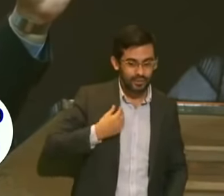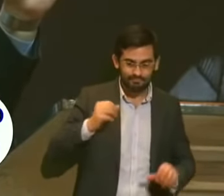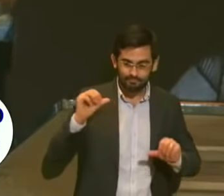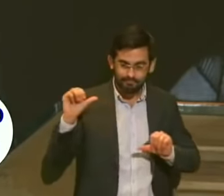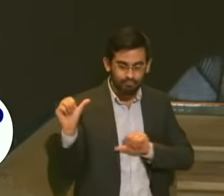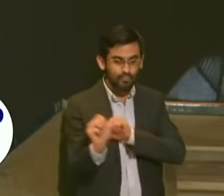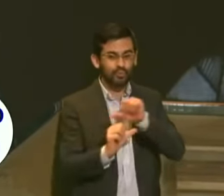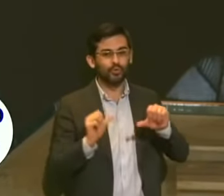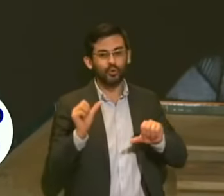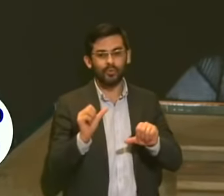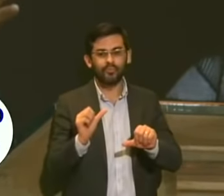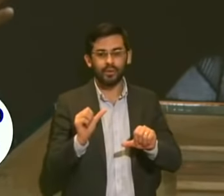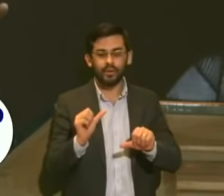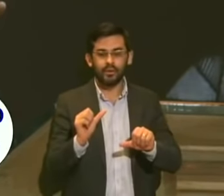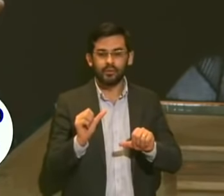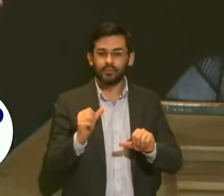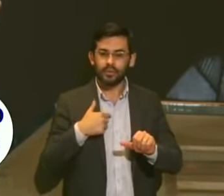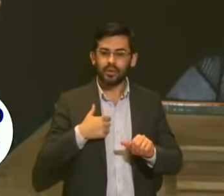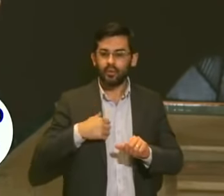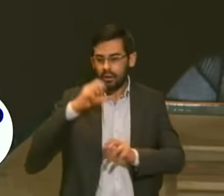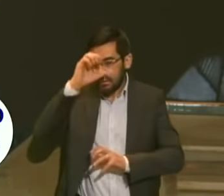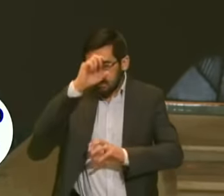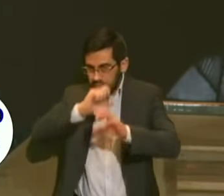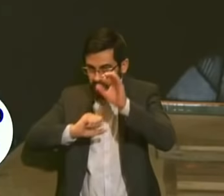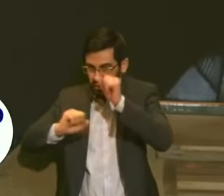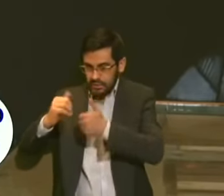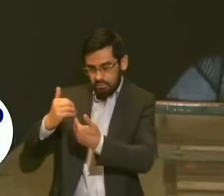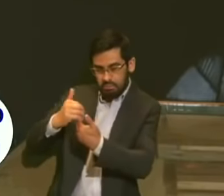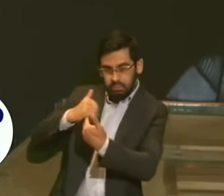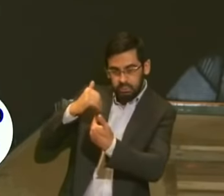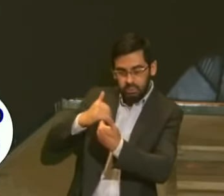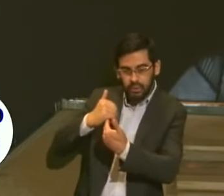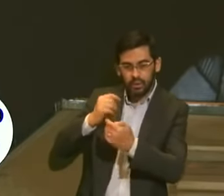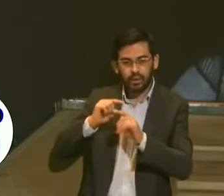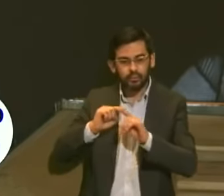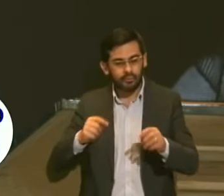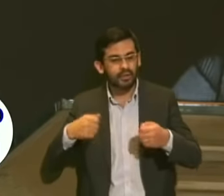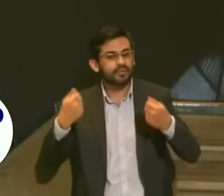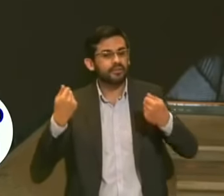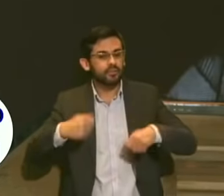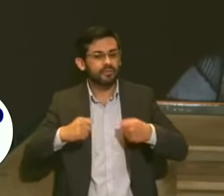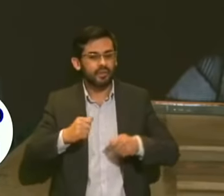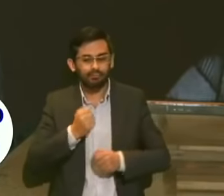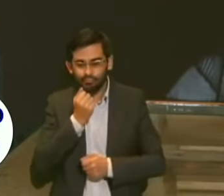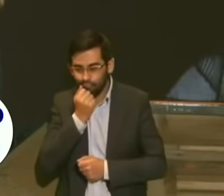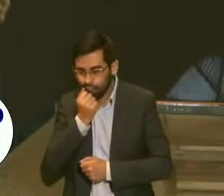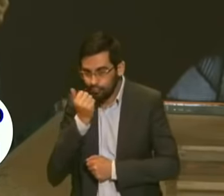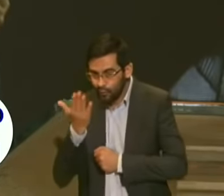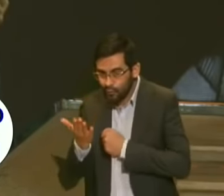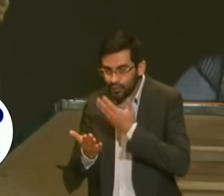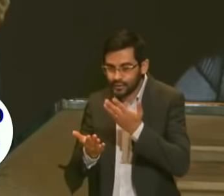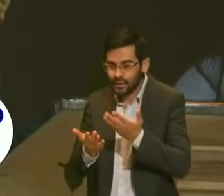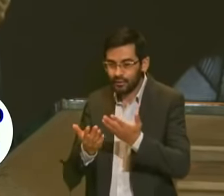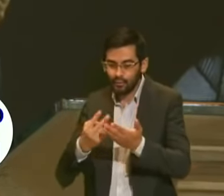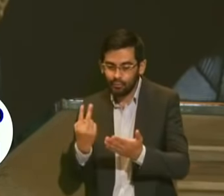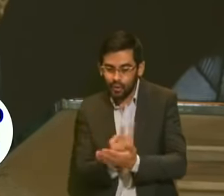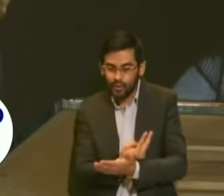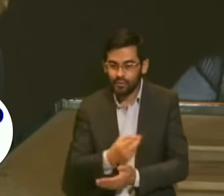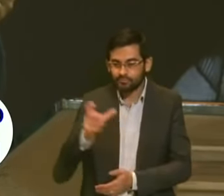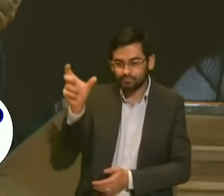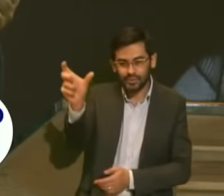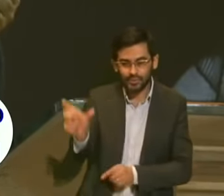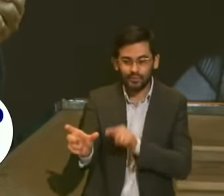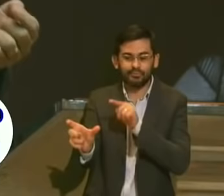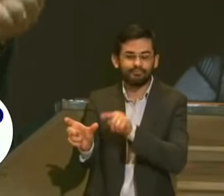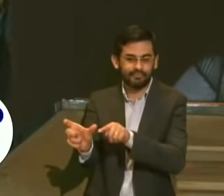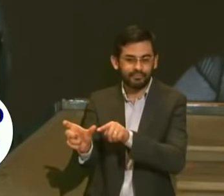nunca mais, essa área foi um problema na minha vida. Mas eu tive que confessar o meu pecado para uma outra pessoa, para